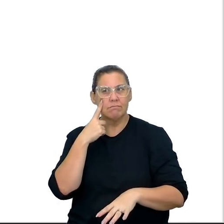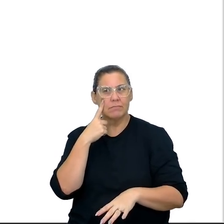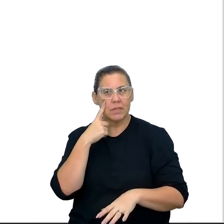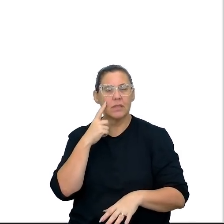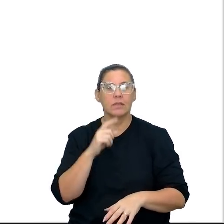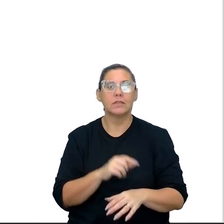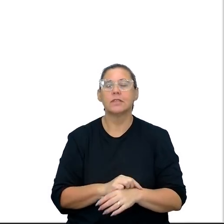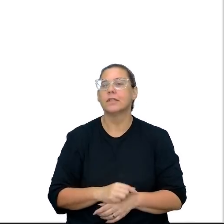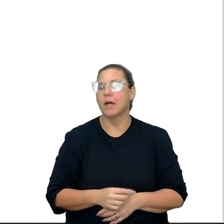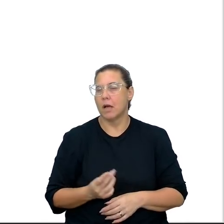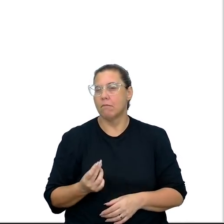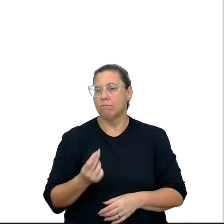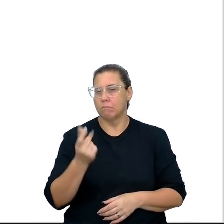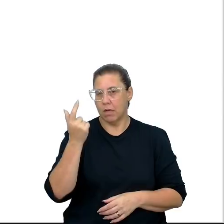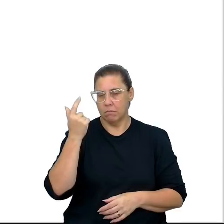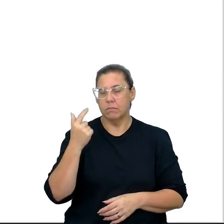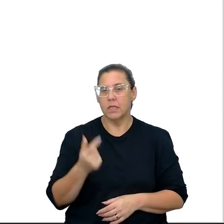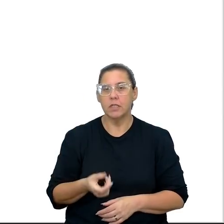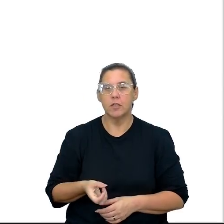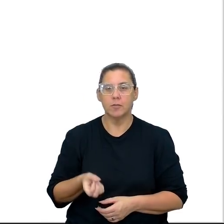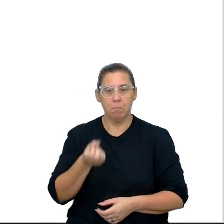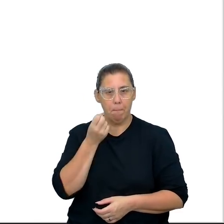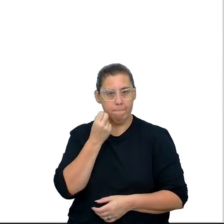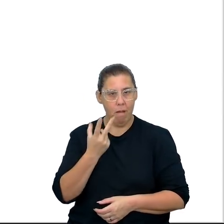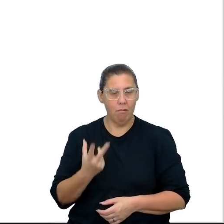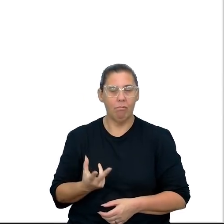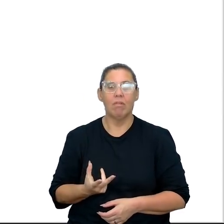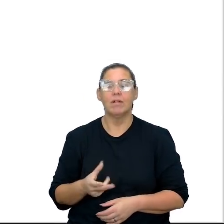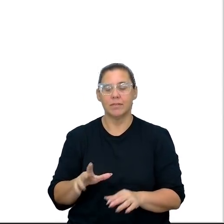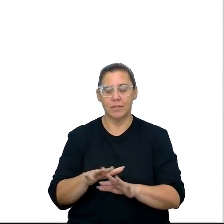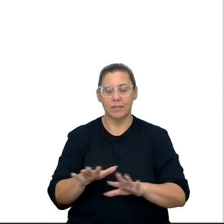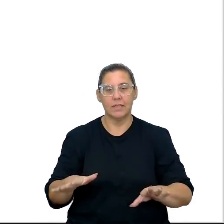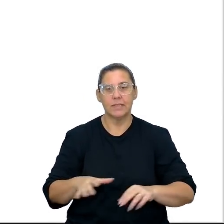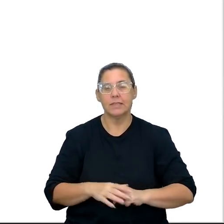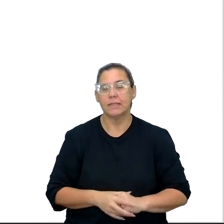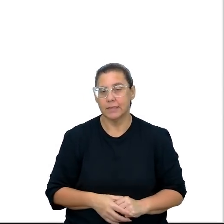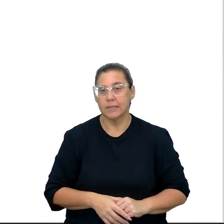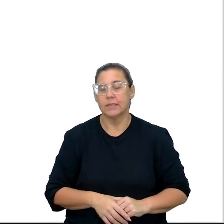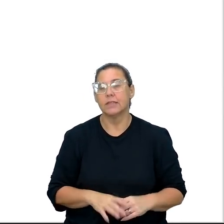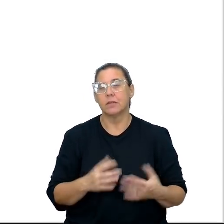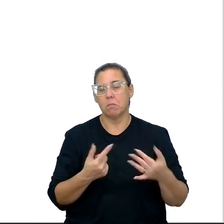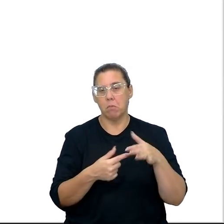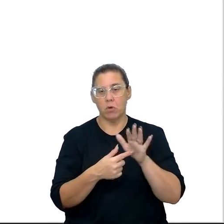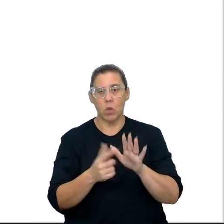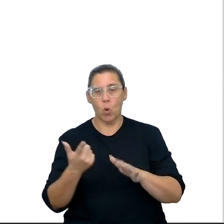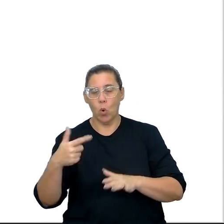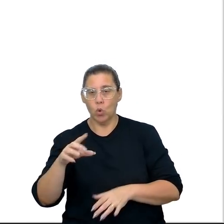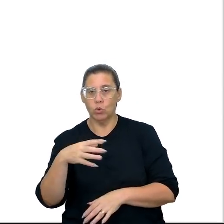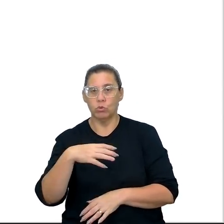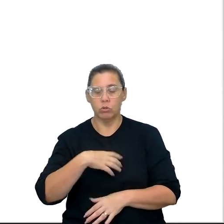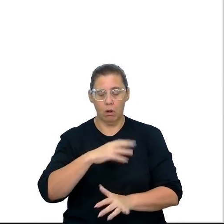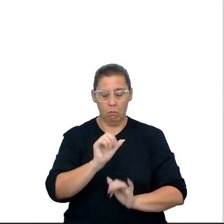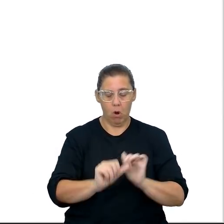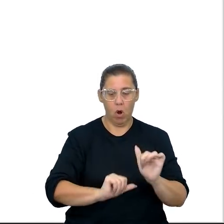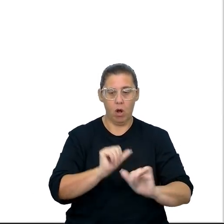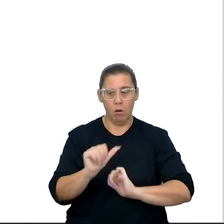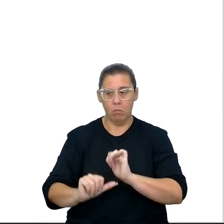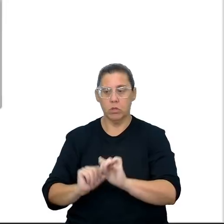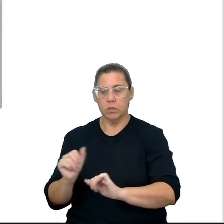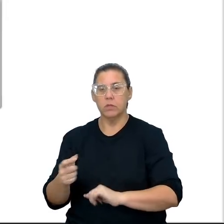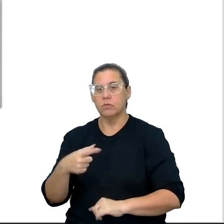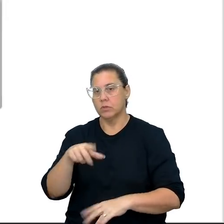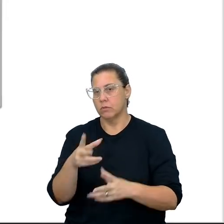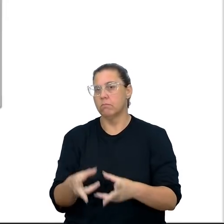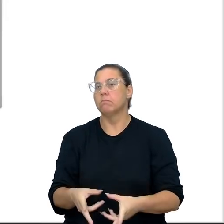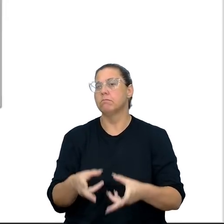a sagacidade, né, dos meninos da nossa turma. Então, trazer essas outras situações mudando o lugar na incógnita, vocês